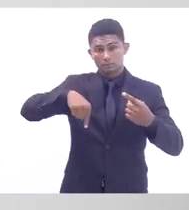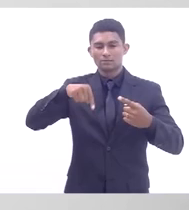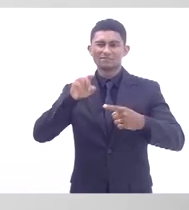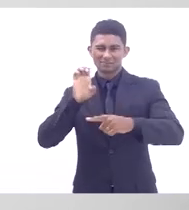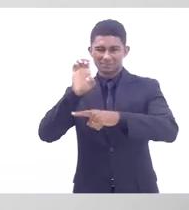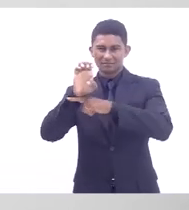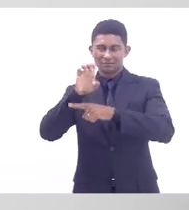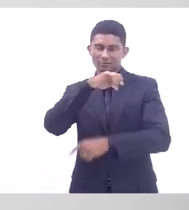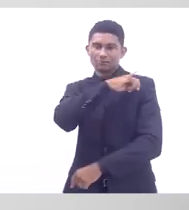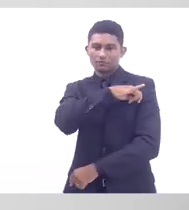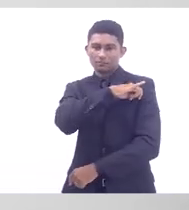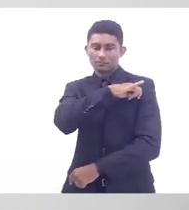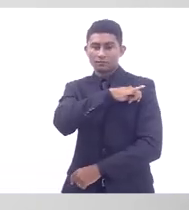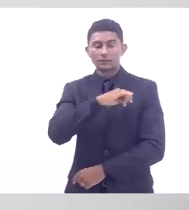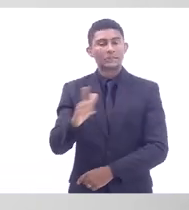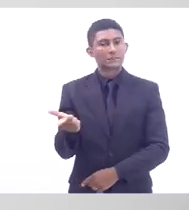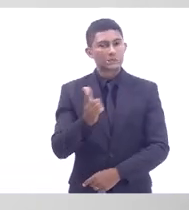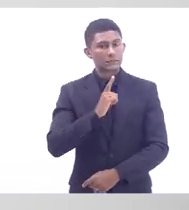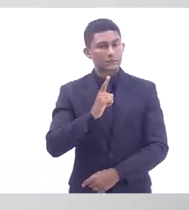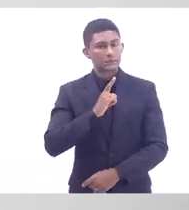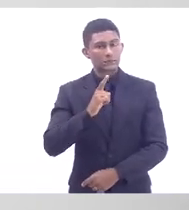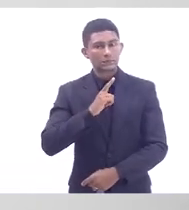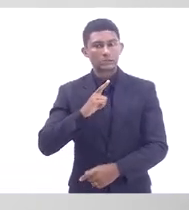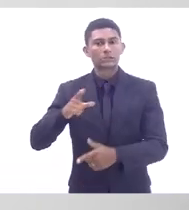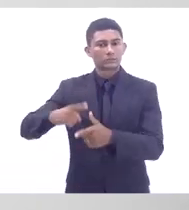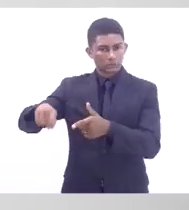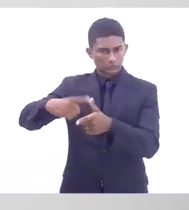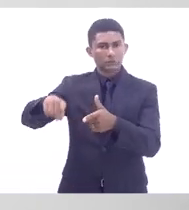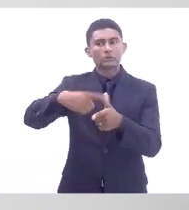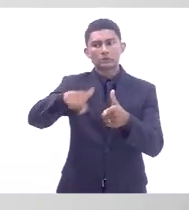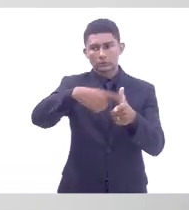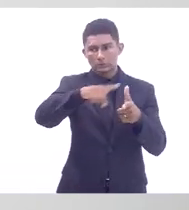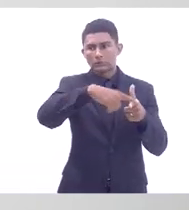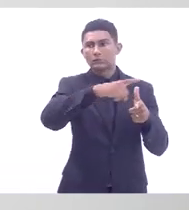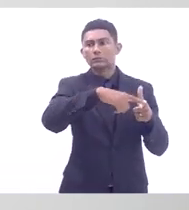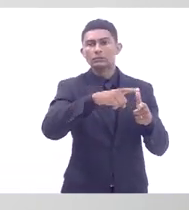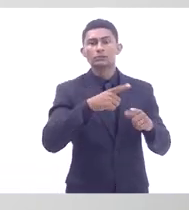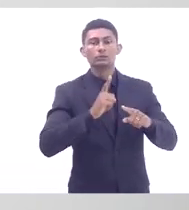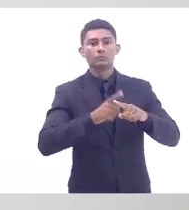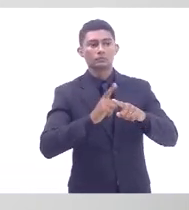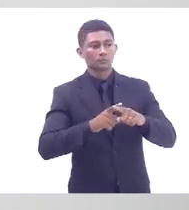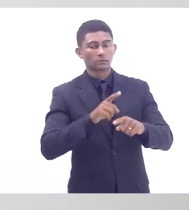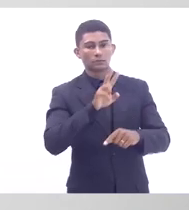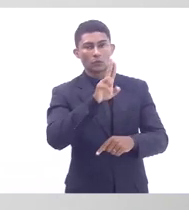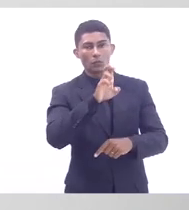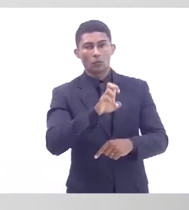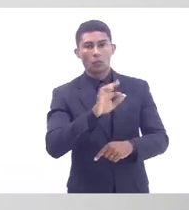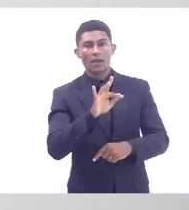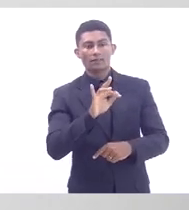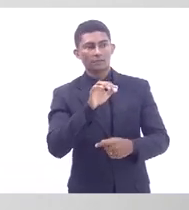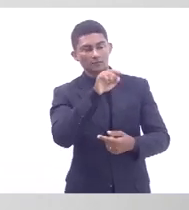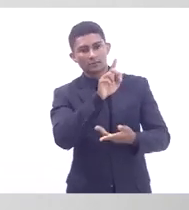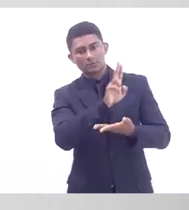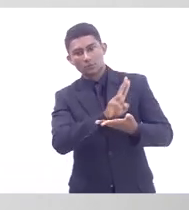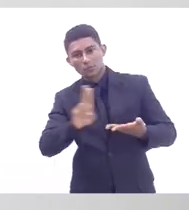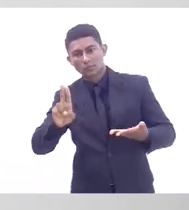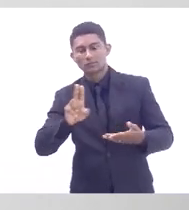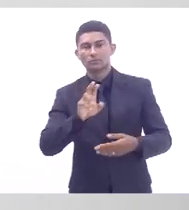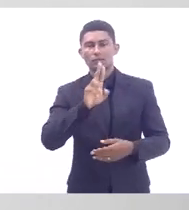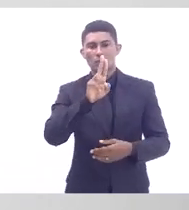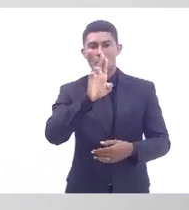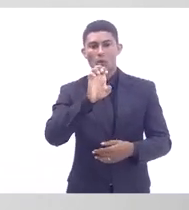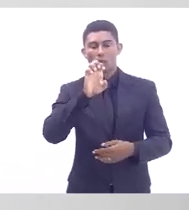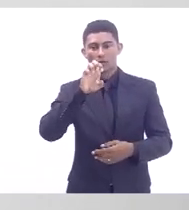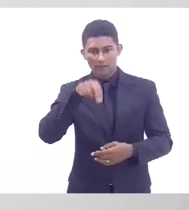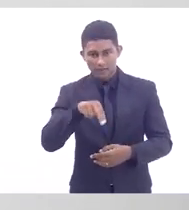uma combinação de processos que têm impactado muito a realidade da nossa with primeiro processo que